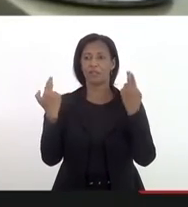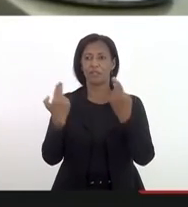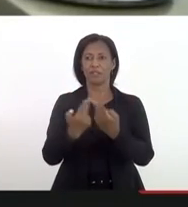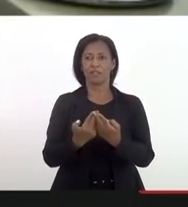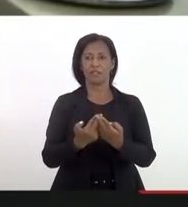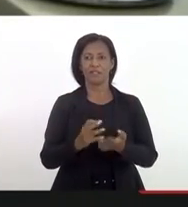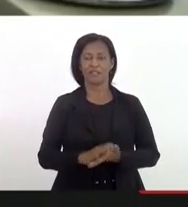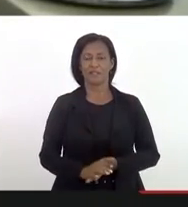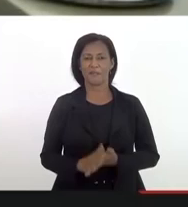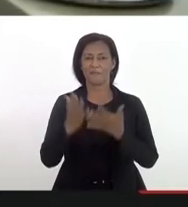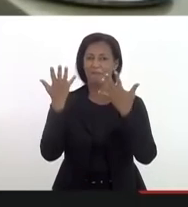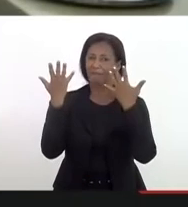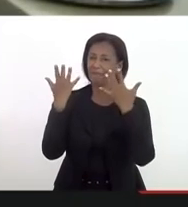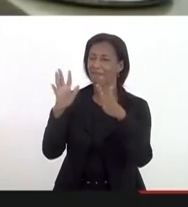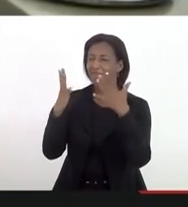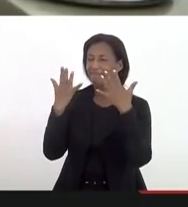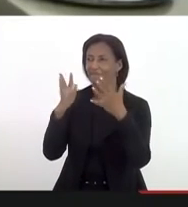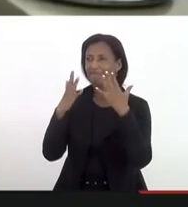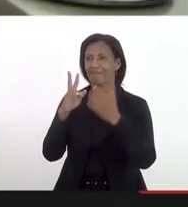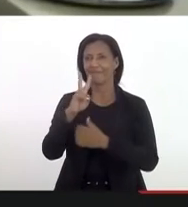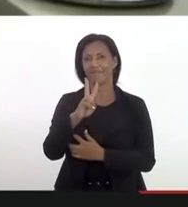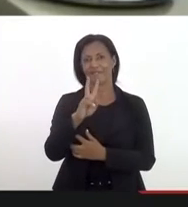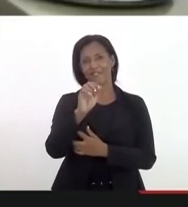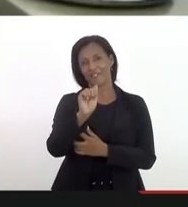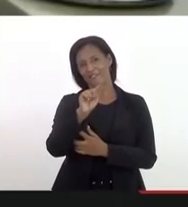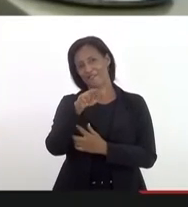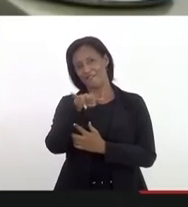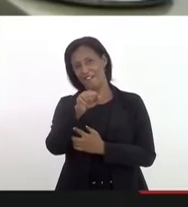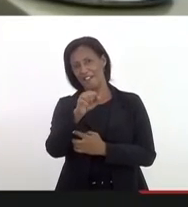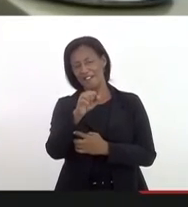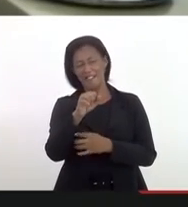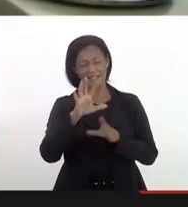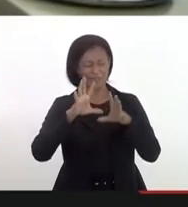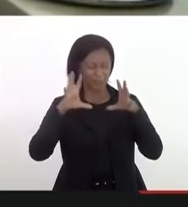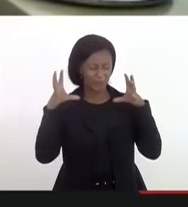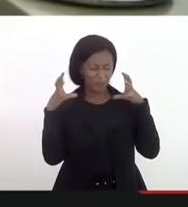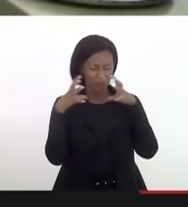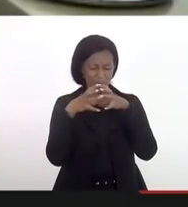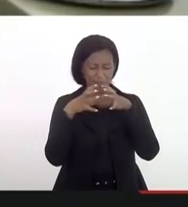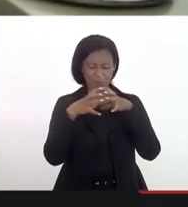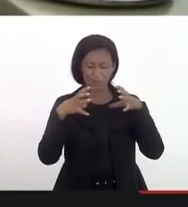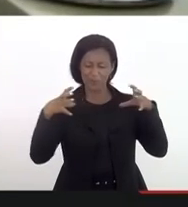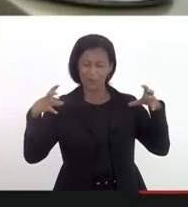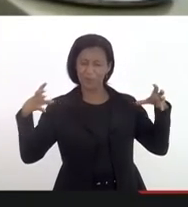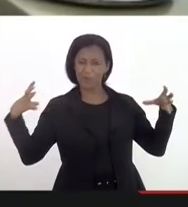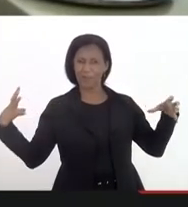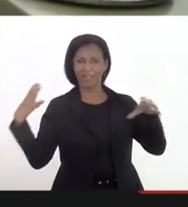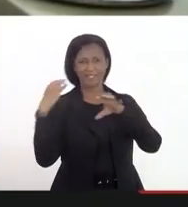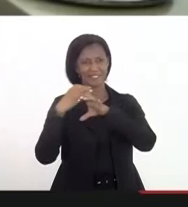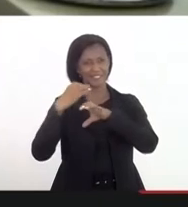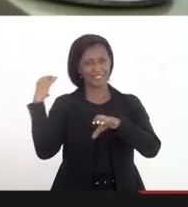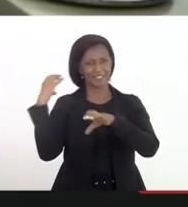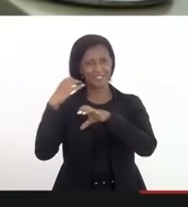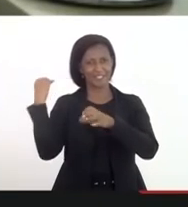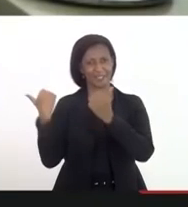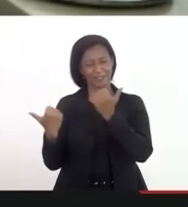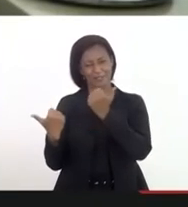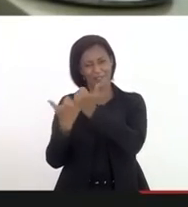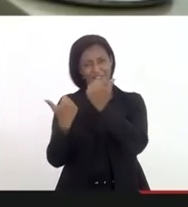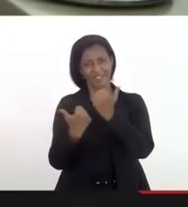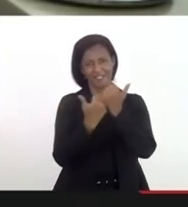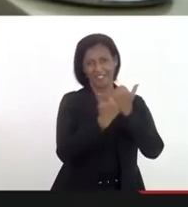parabenizar o Wagner Witter e a sua imensa equipe de engenheiros auxiliares,